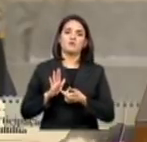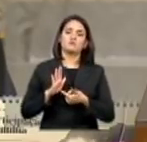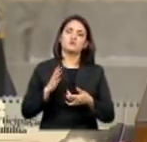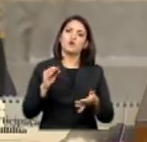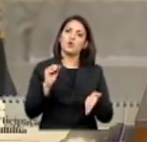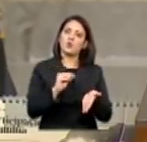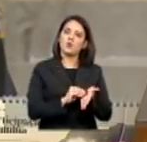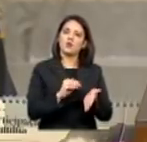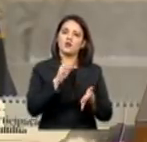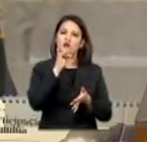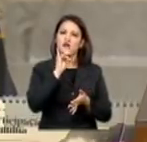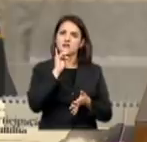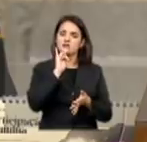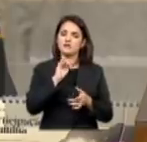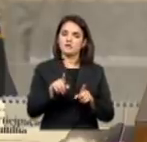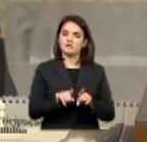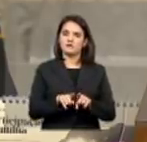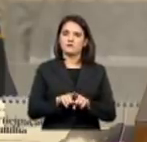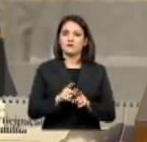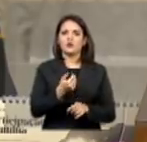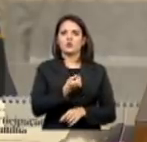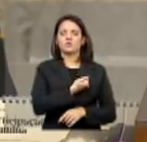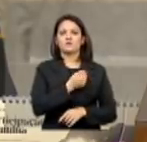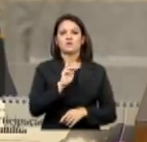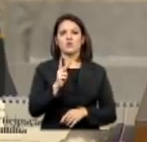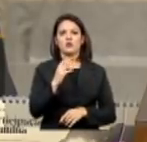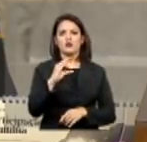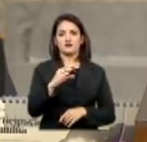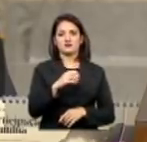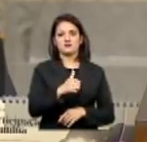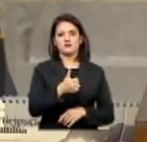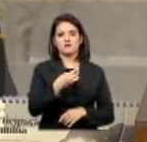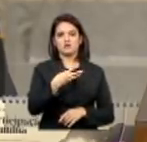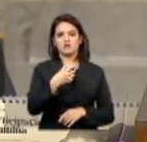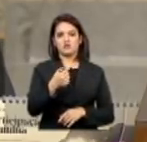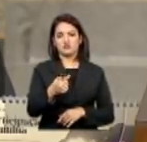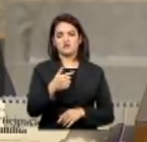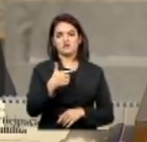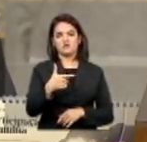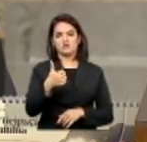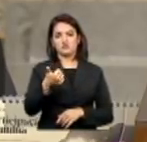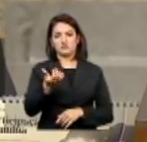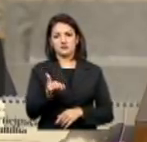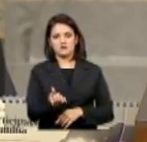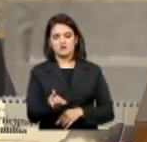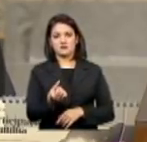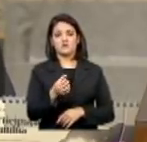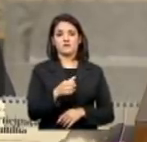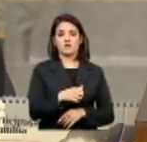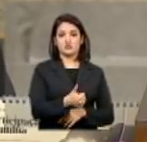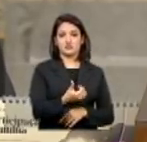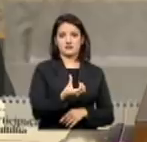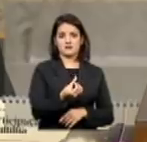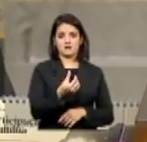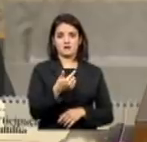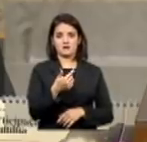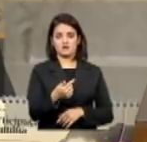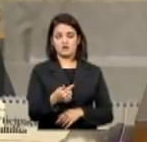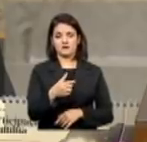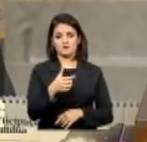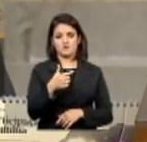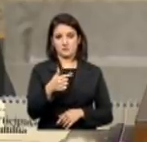número 1 h67 316 167 127 nesse